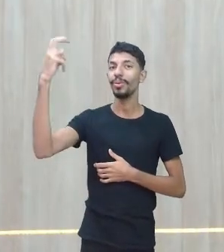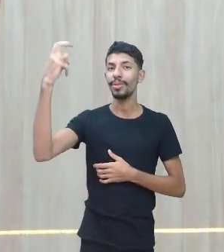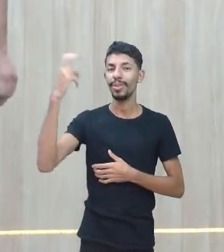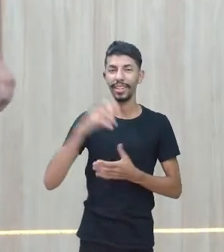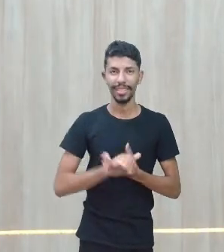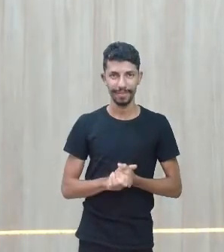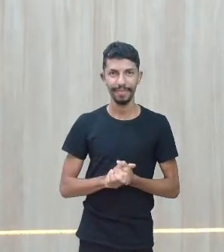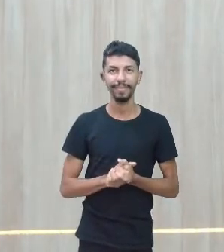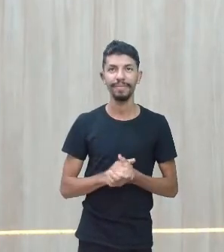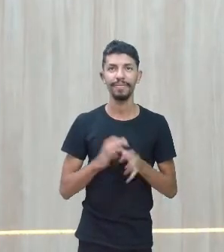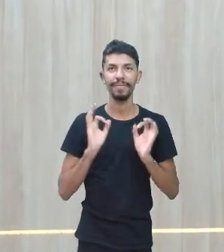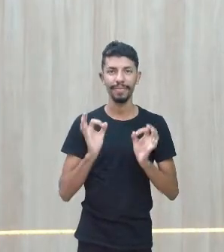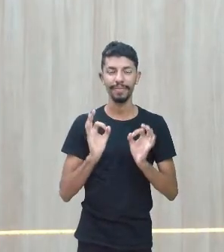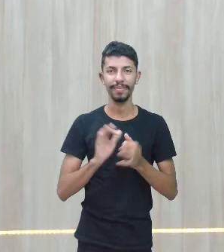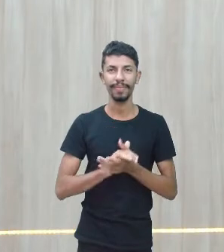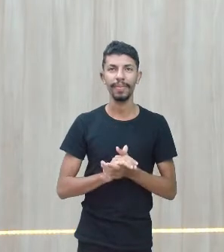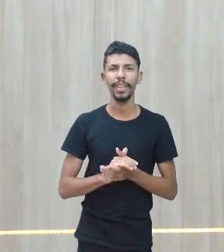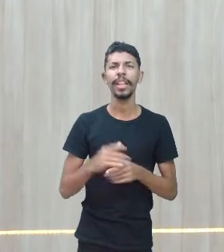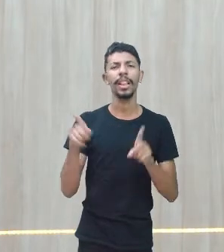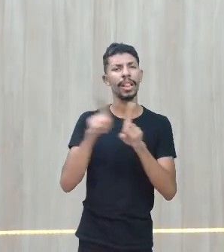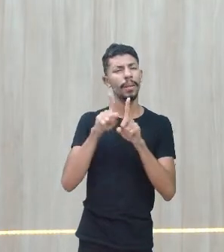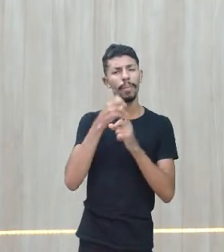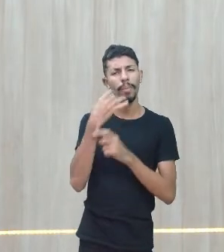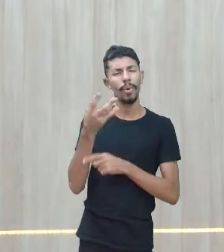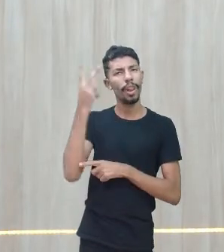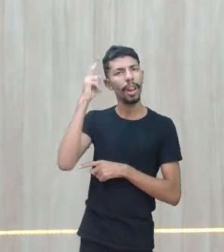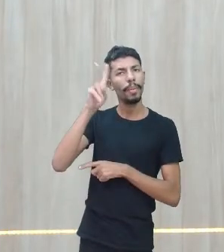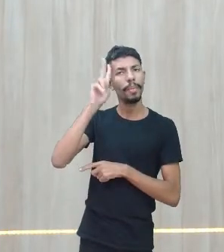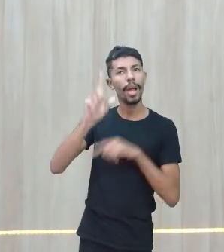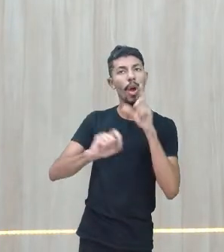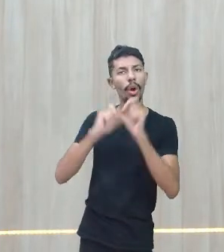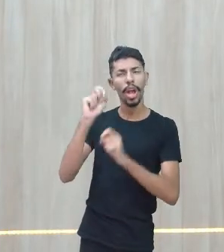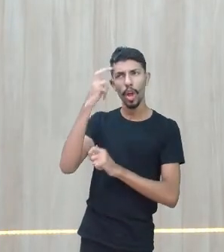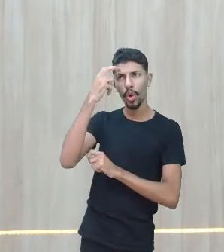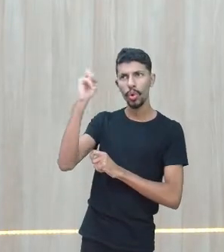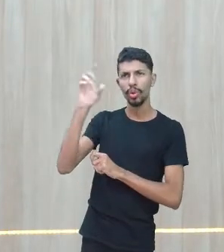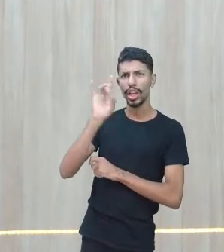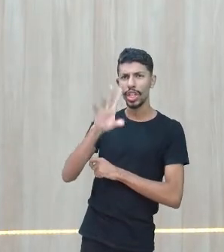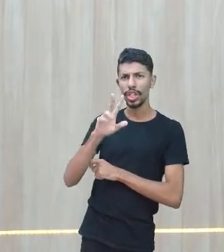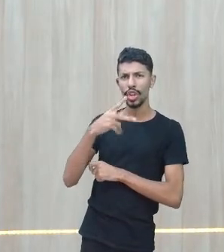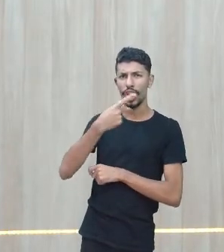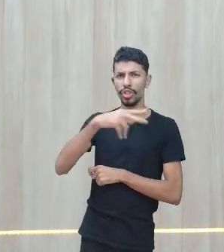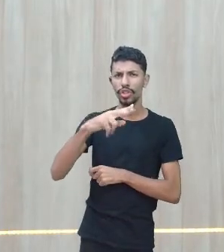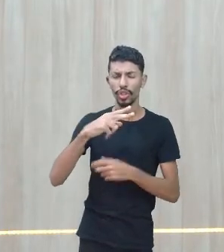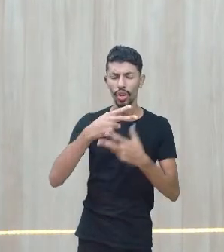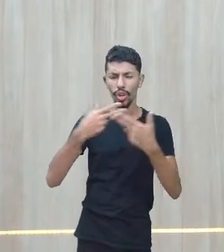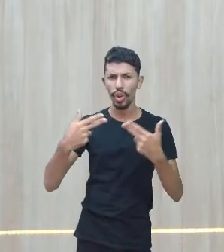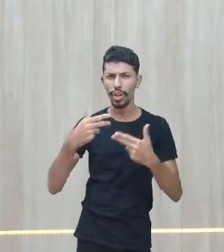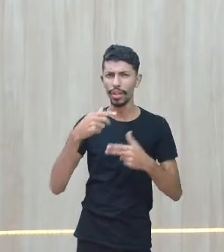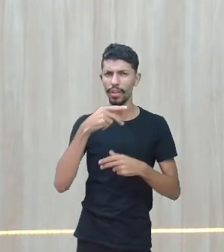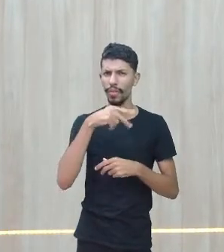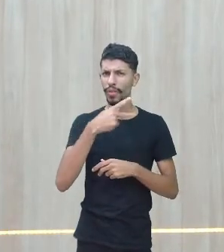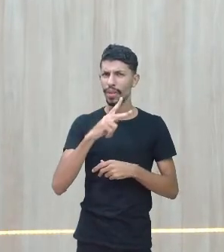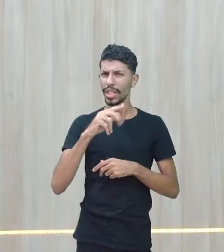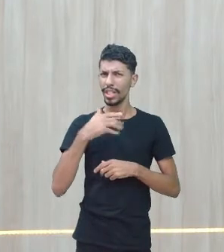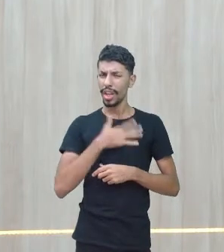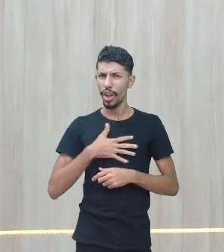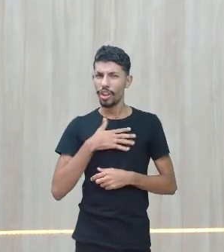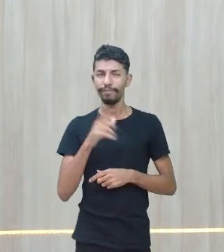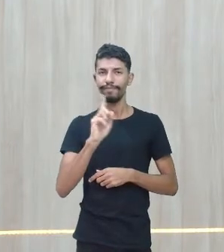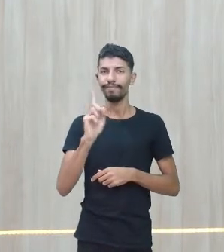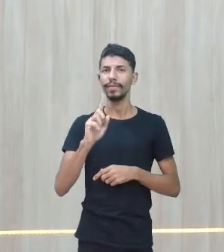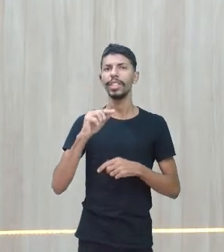cultura, beleza? Vale lembrar também que cultura não é aquilo só que você gosta, né? A cultura, ela existe e ela está